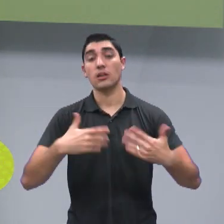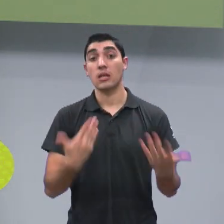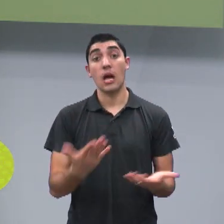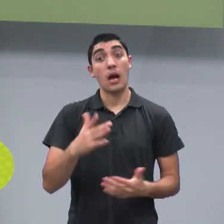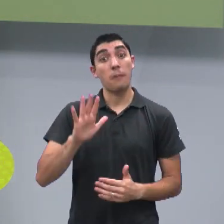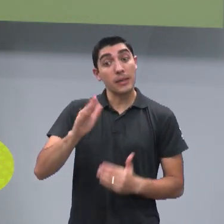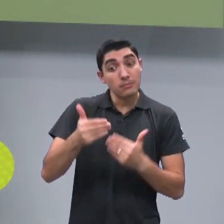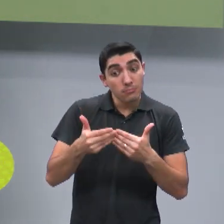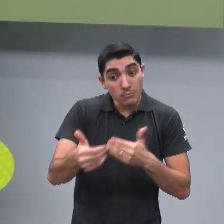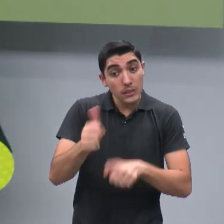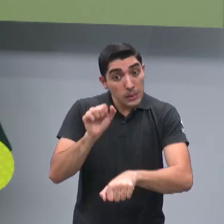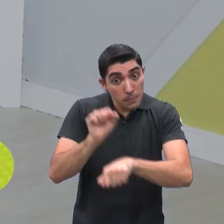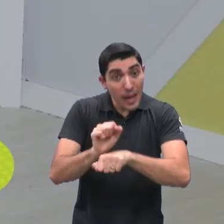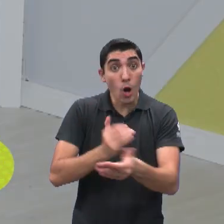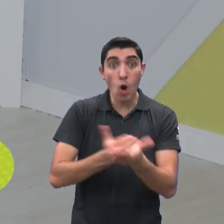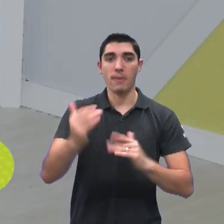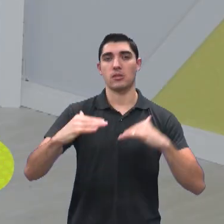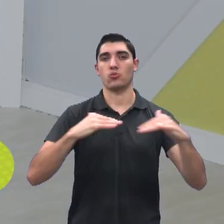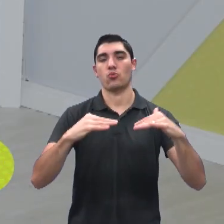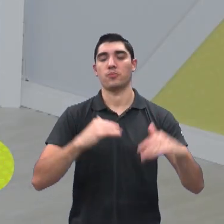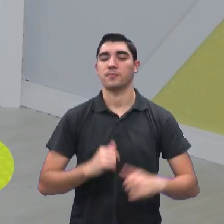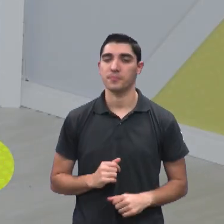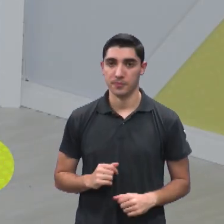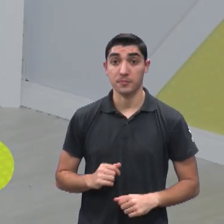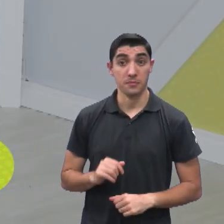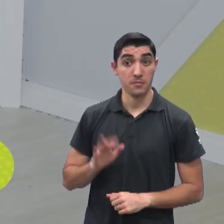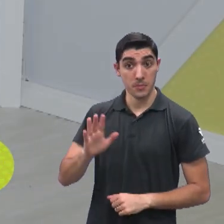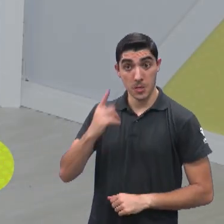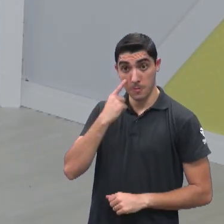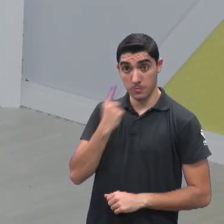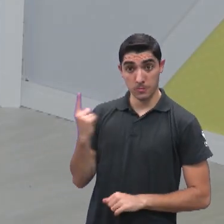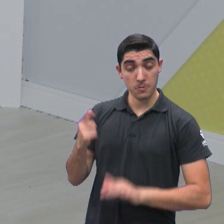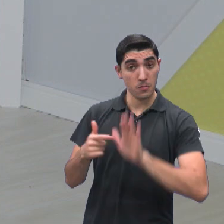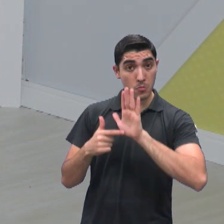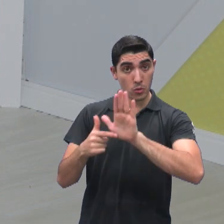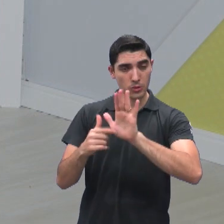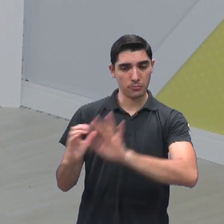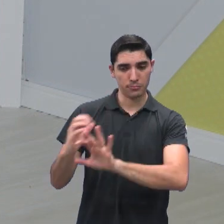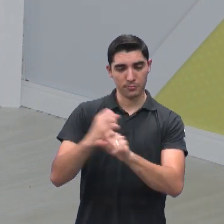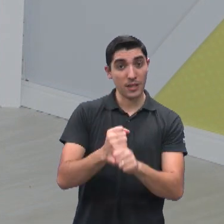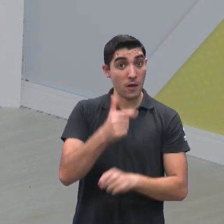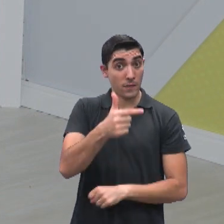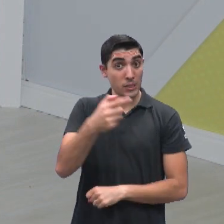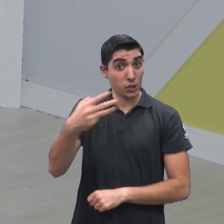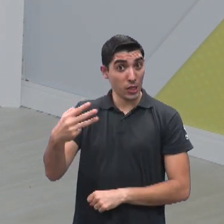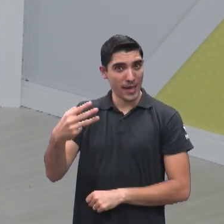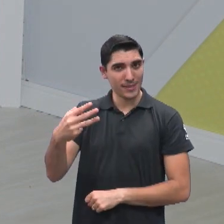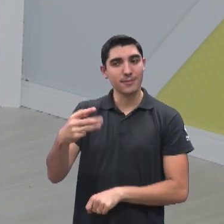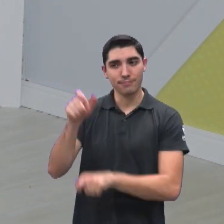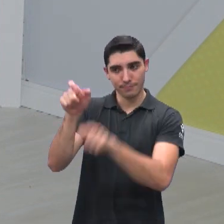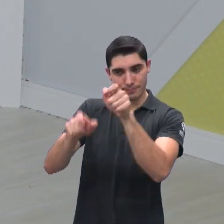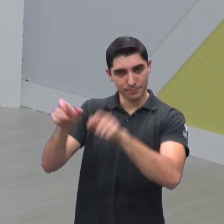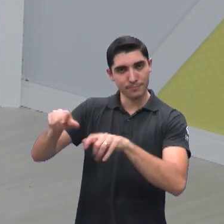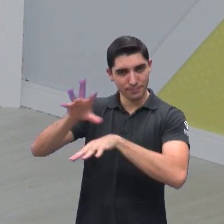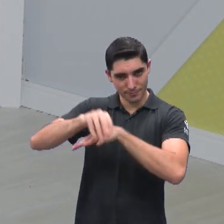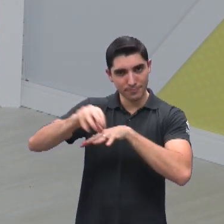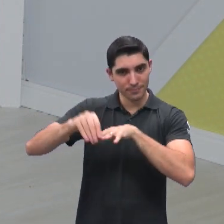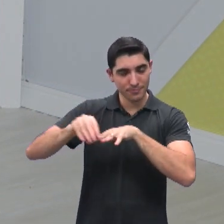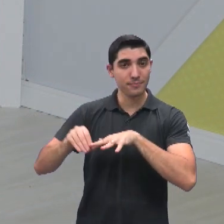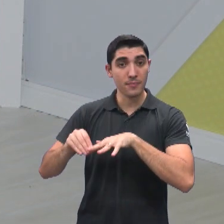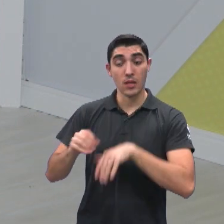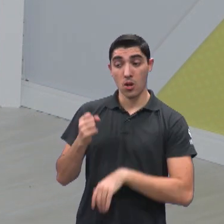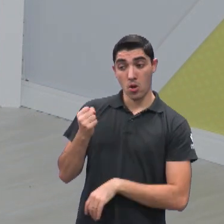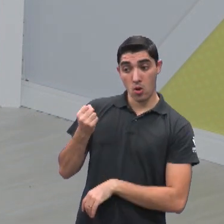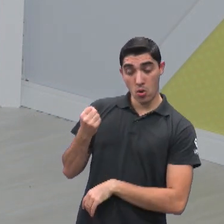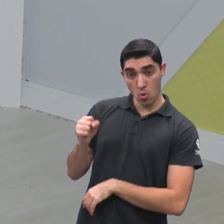se encaixando também. Muito bem. Matheus, coloca pra gente aqui a relação de jogadores agora com 23 atletas no elenco do São José, 8 remanescentes